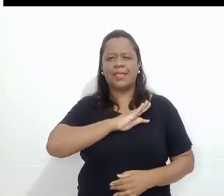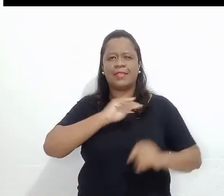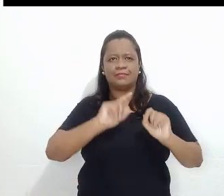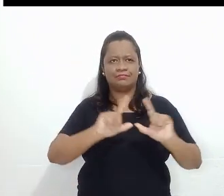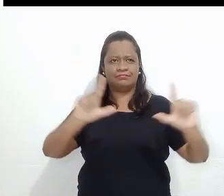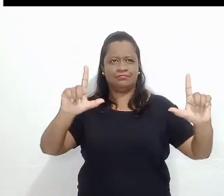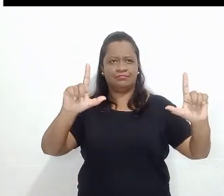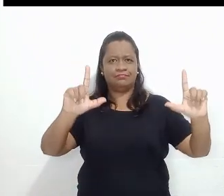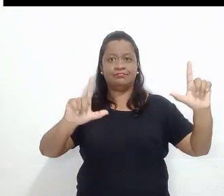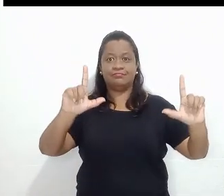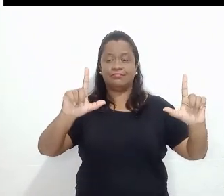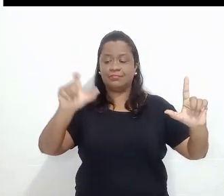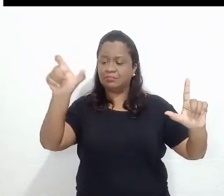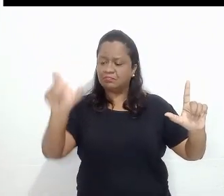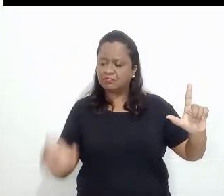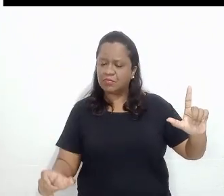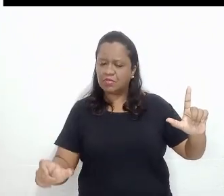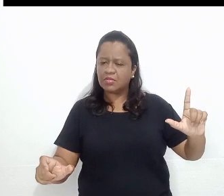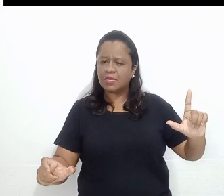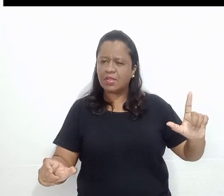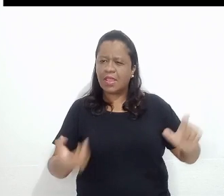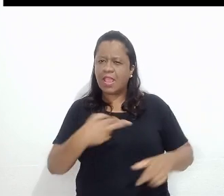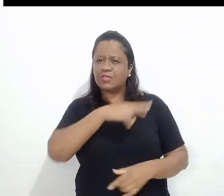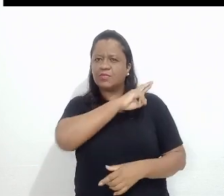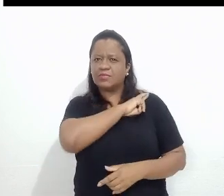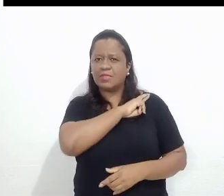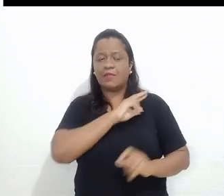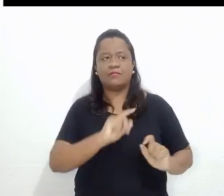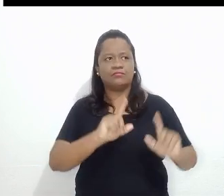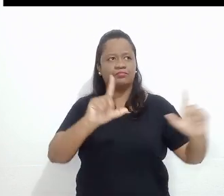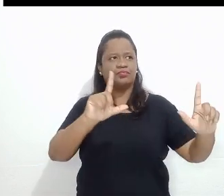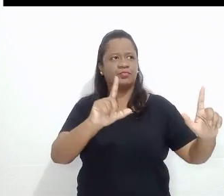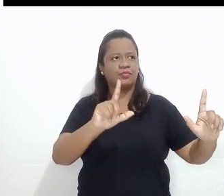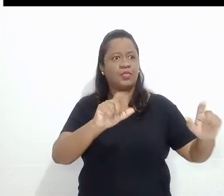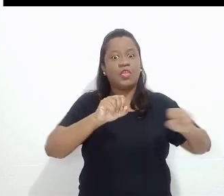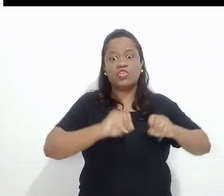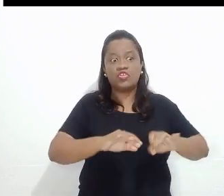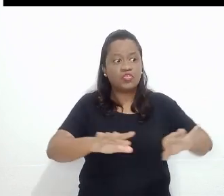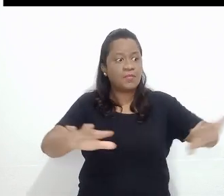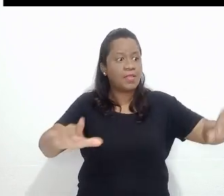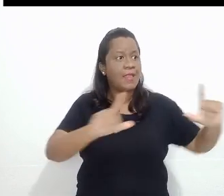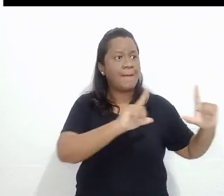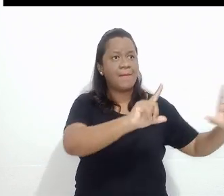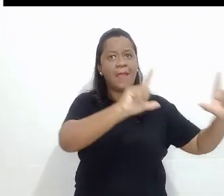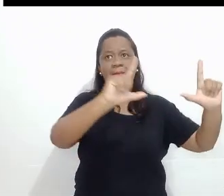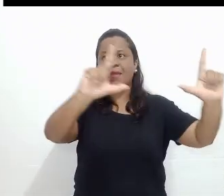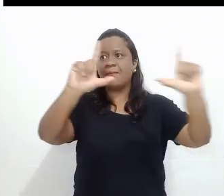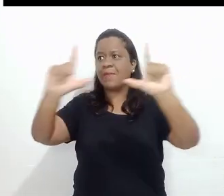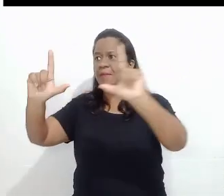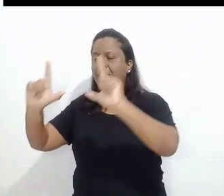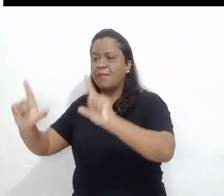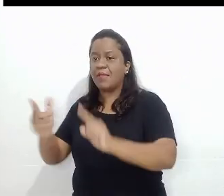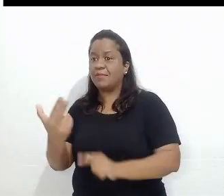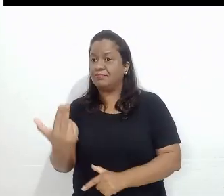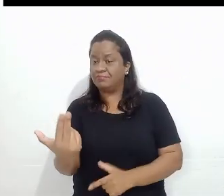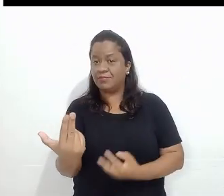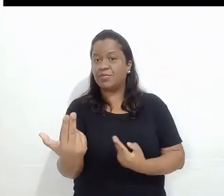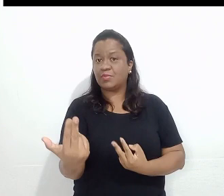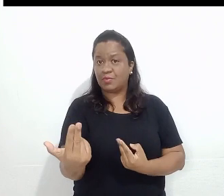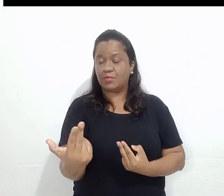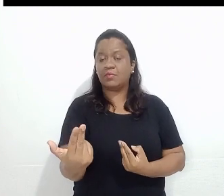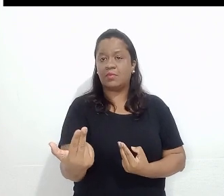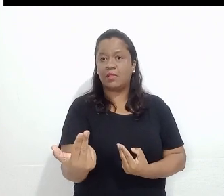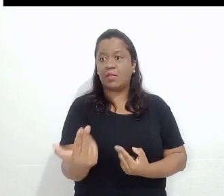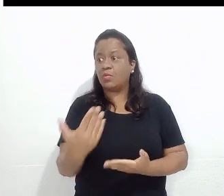cara responsável por espalhar pelo set de filmagem vários monitores vários vídeo assist, para que